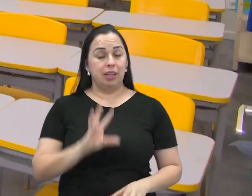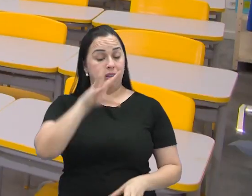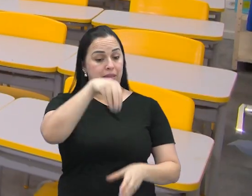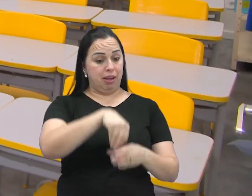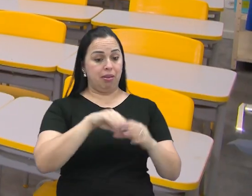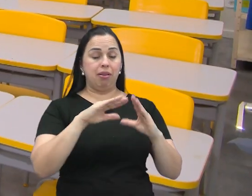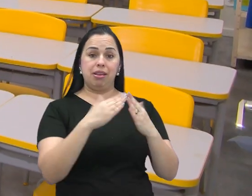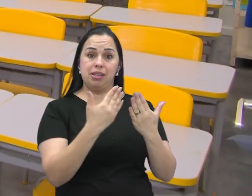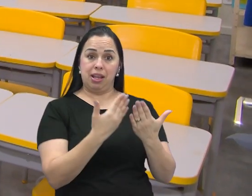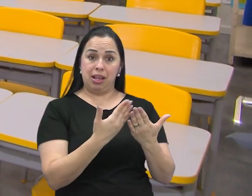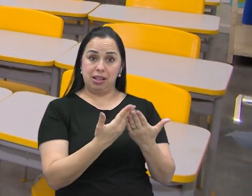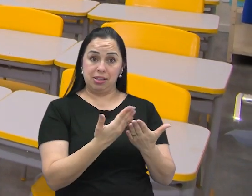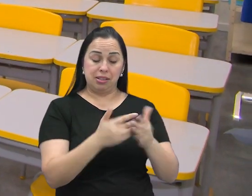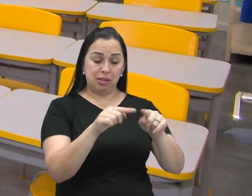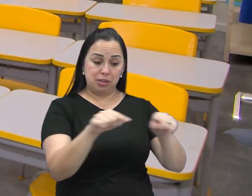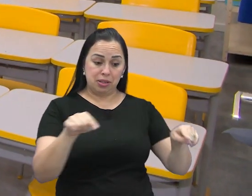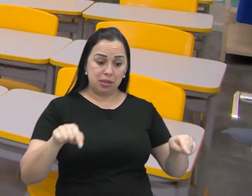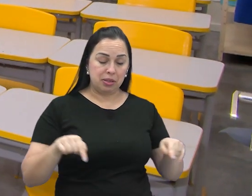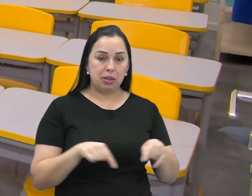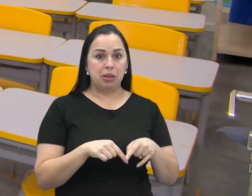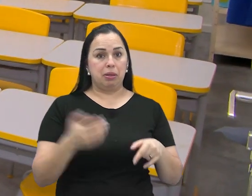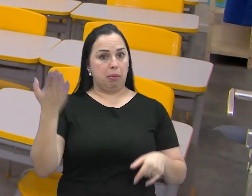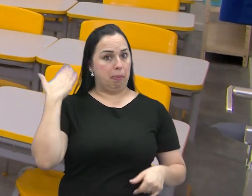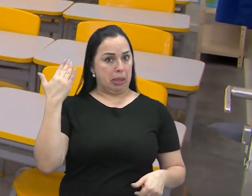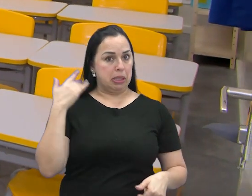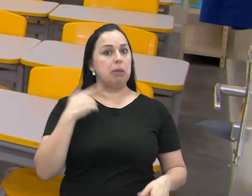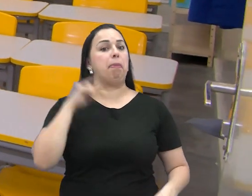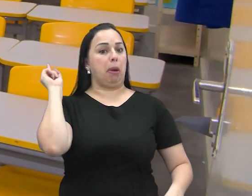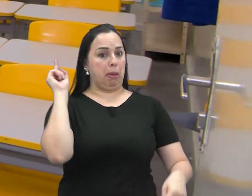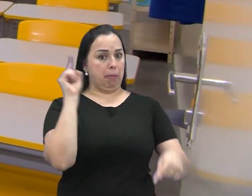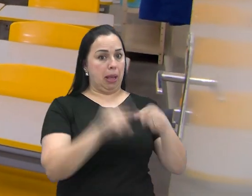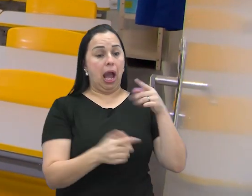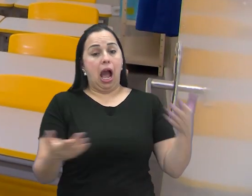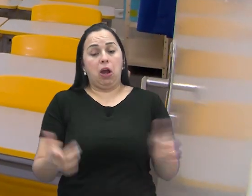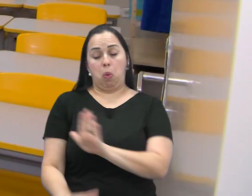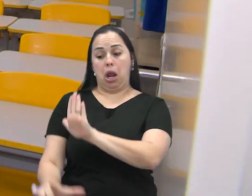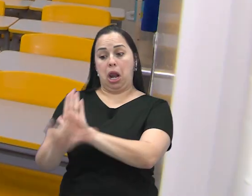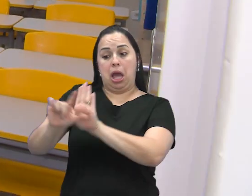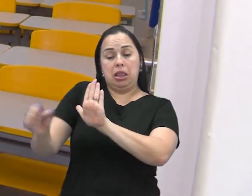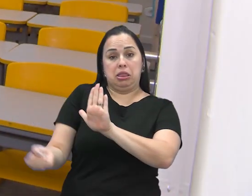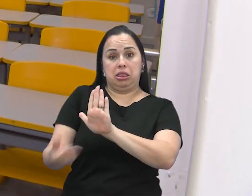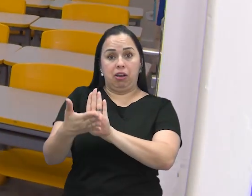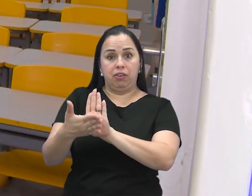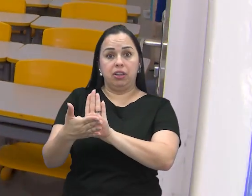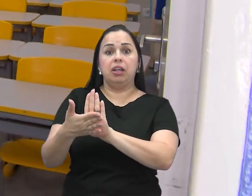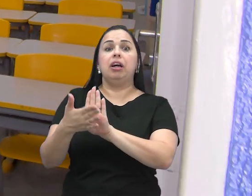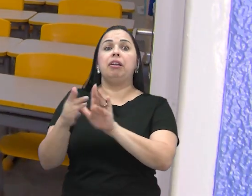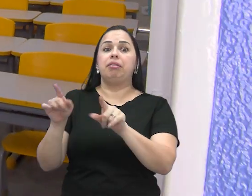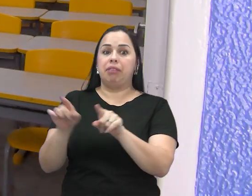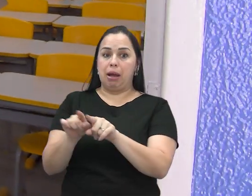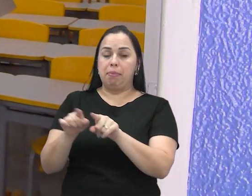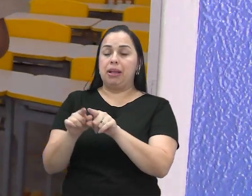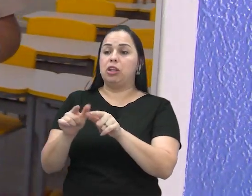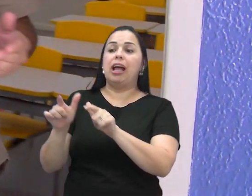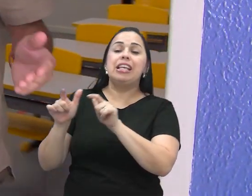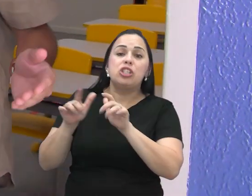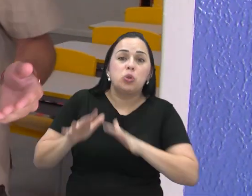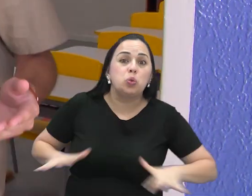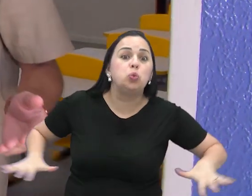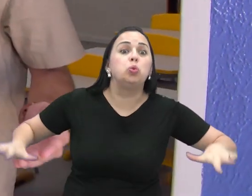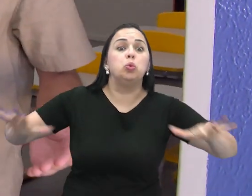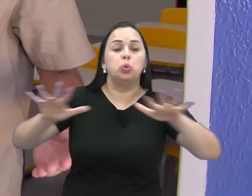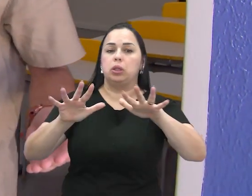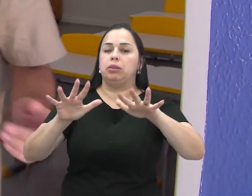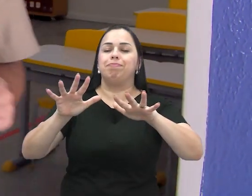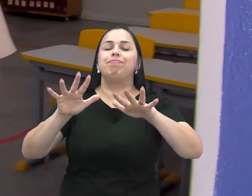humanas. Dentro das salas de aula, os celulares já eram proibidos. Com a nova lei, a proibição vale também para os demais